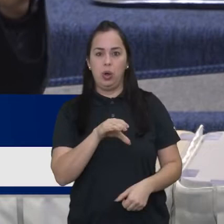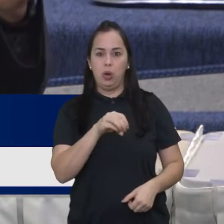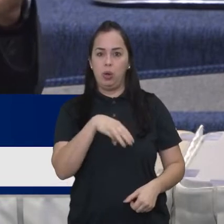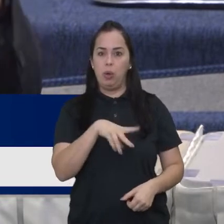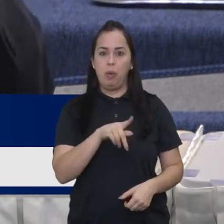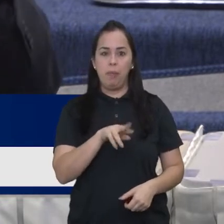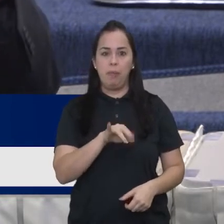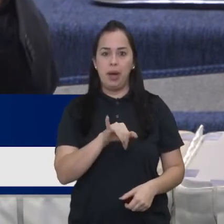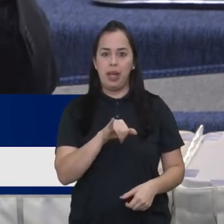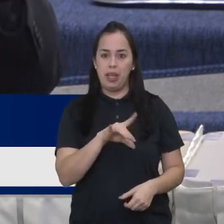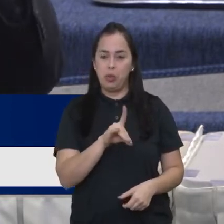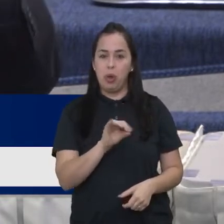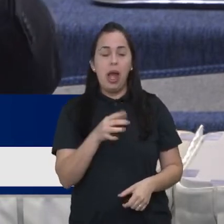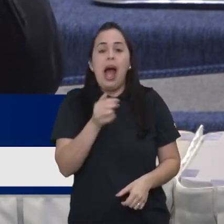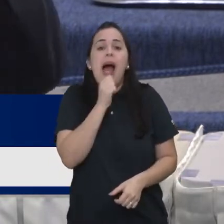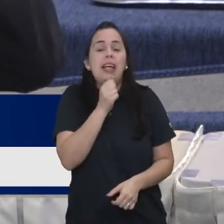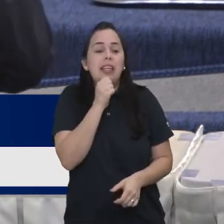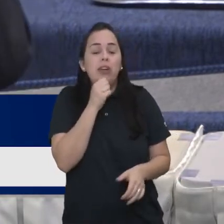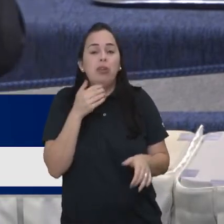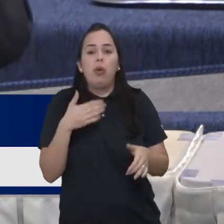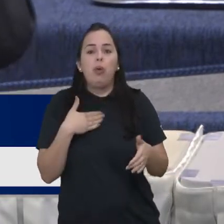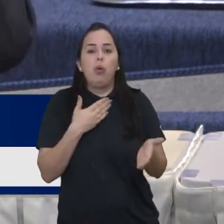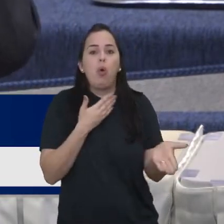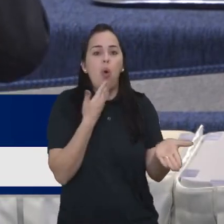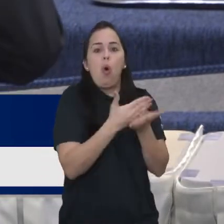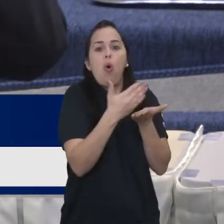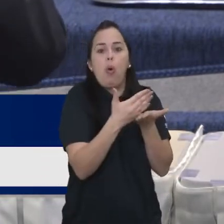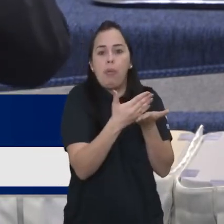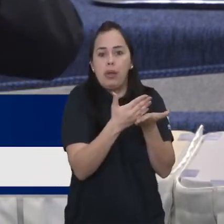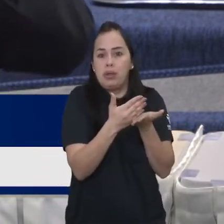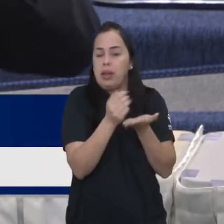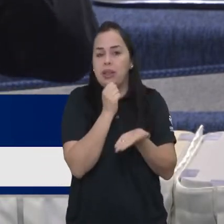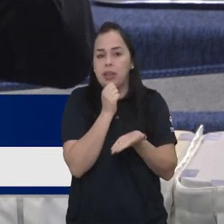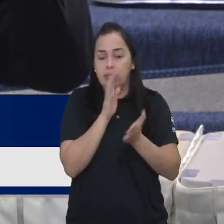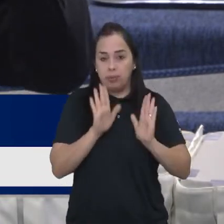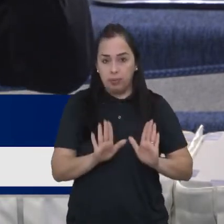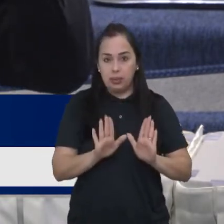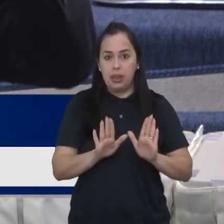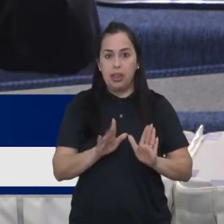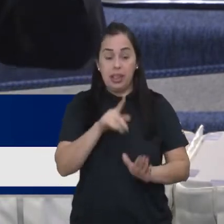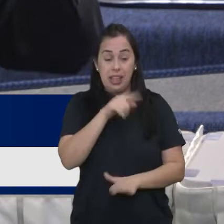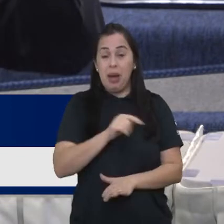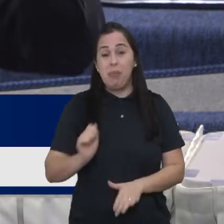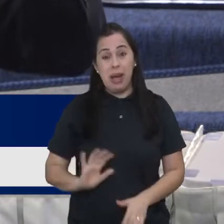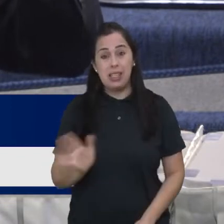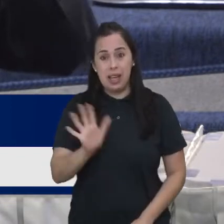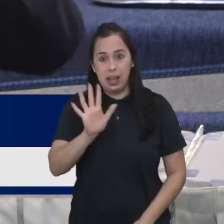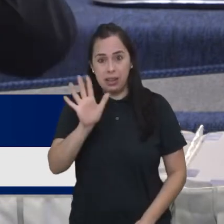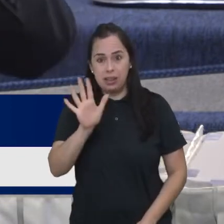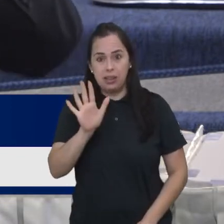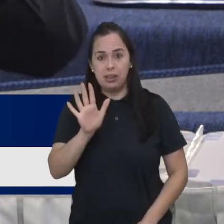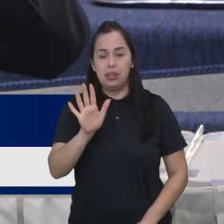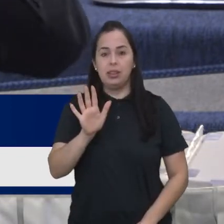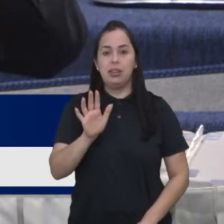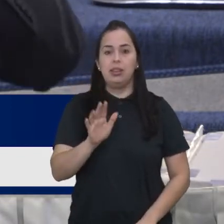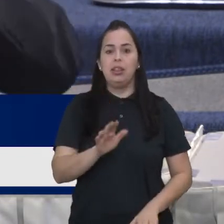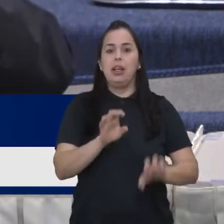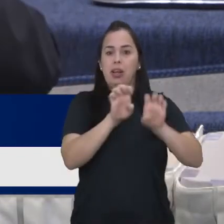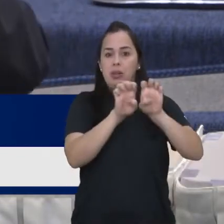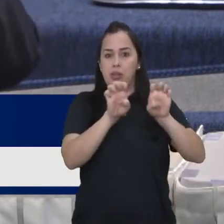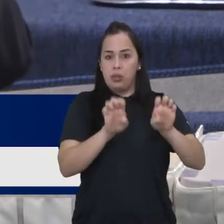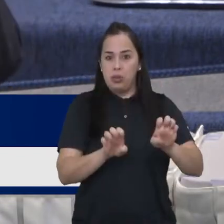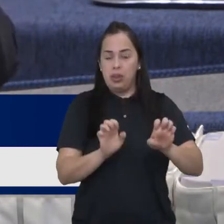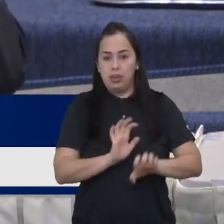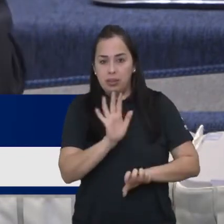pelo plano, não foi feita nenhuma intervenção que eu saiba estrutural, que são as mais caras. As não estruturais, elas são